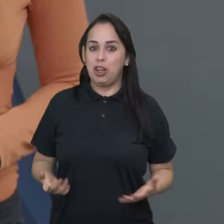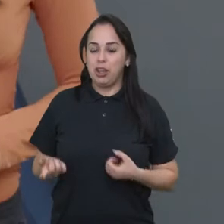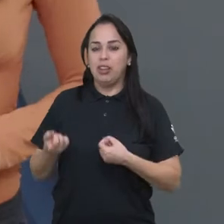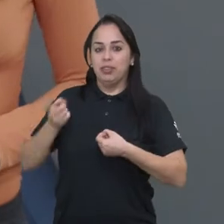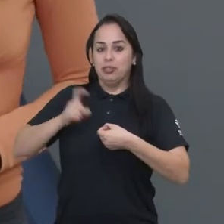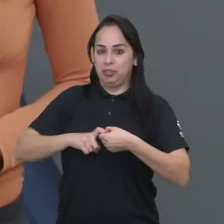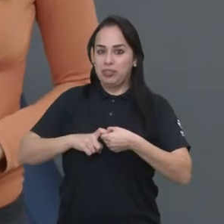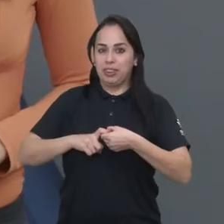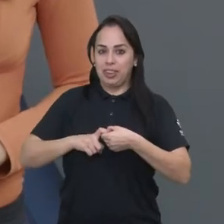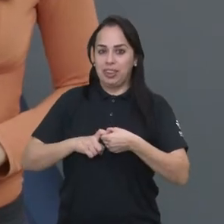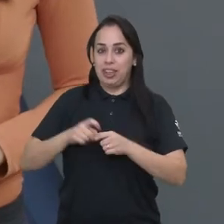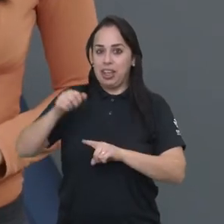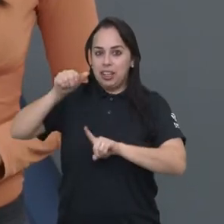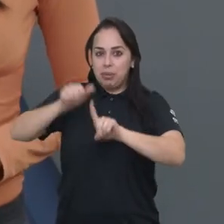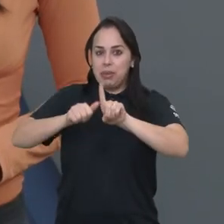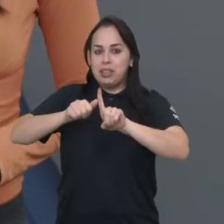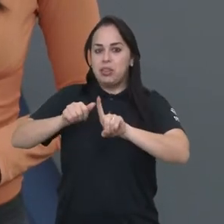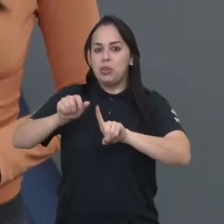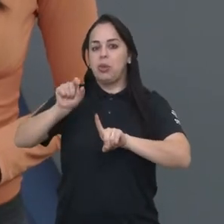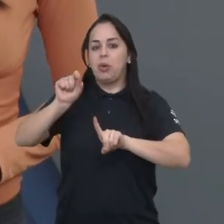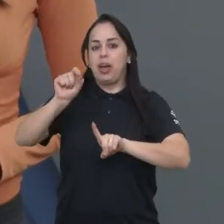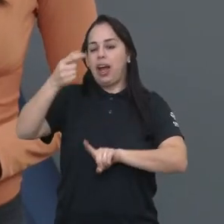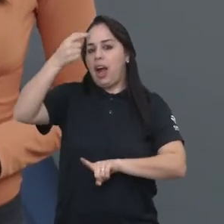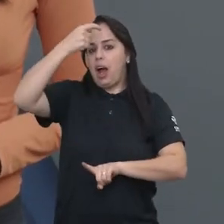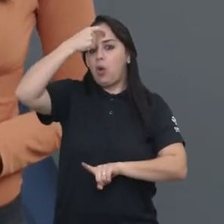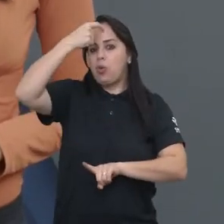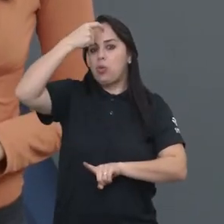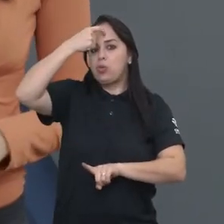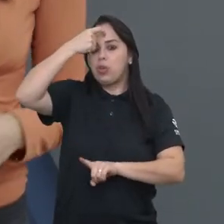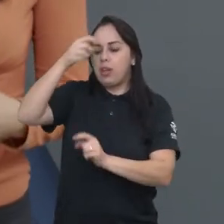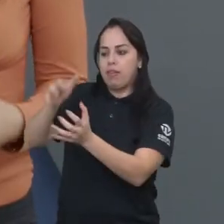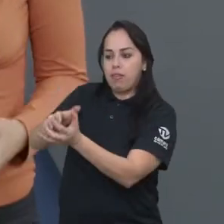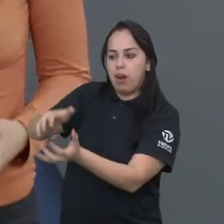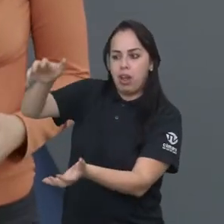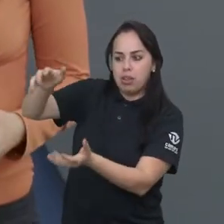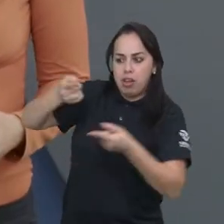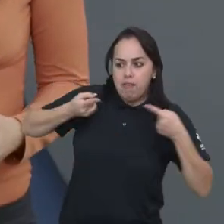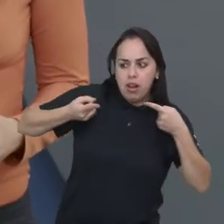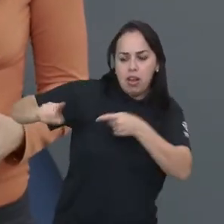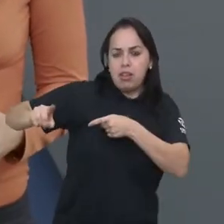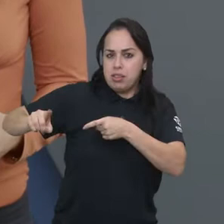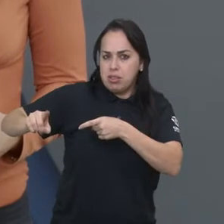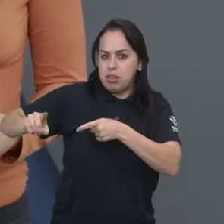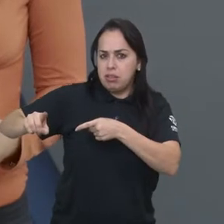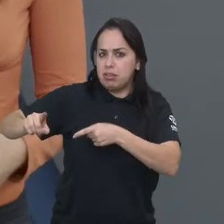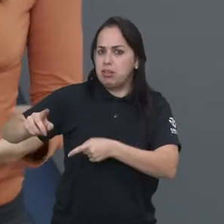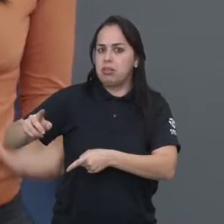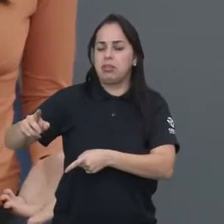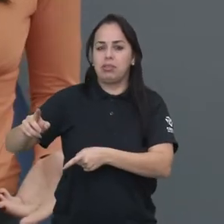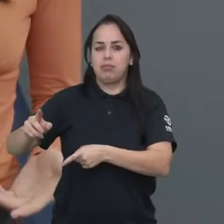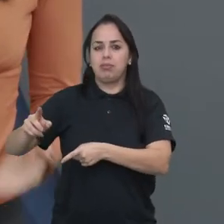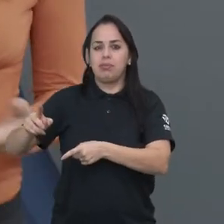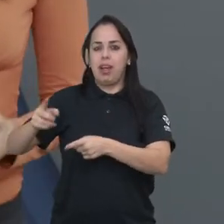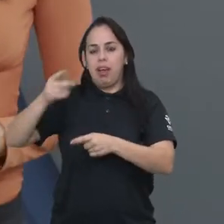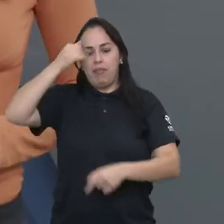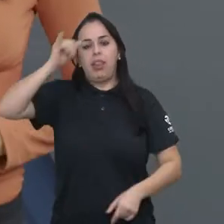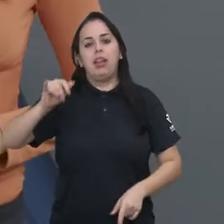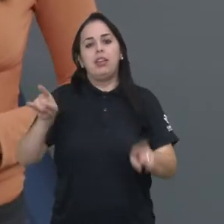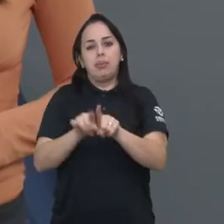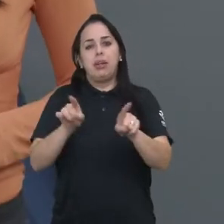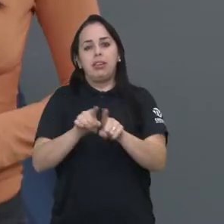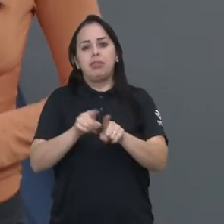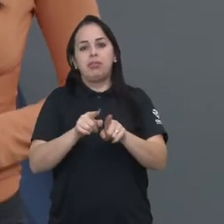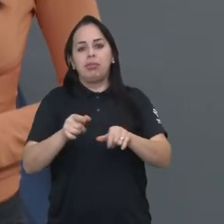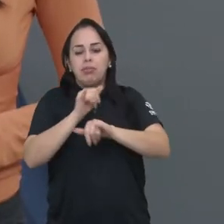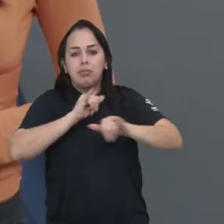estamos de volta e no mês de conscientização à violência contra a pessoa idosa intitulado como Júnior Violeta o